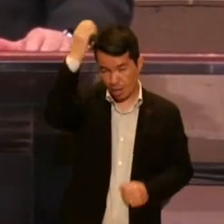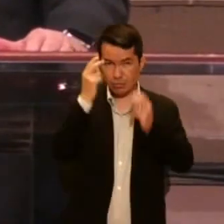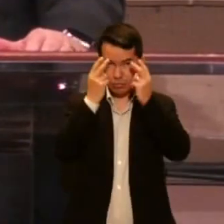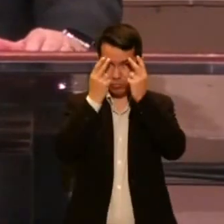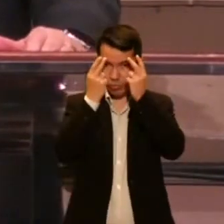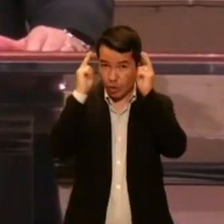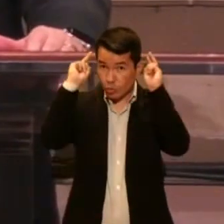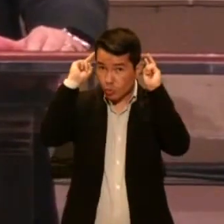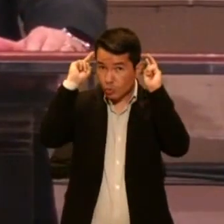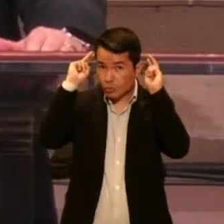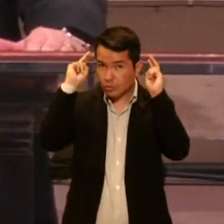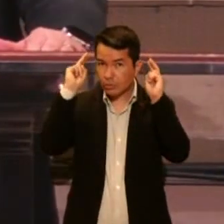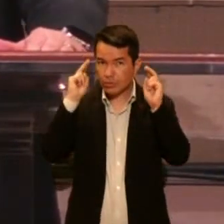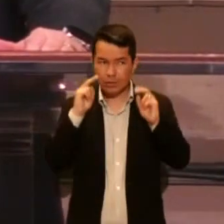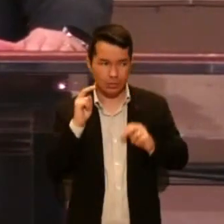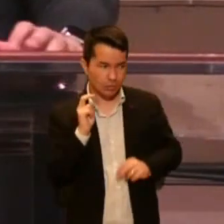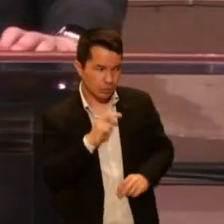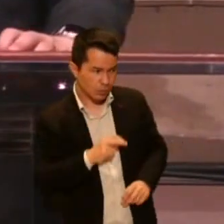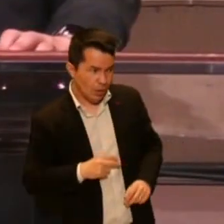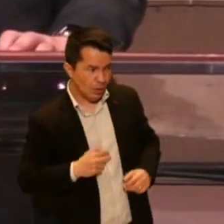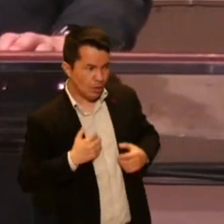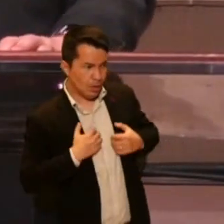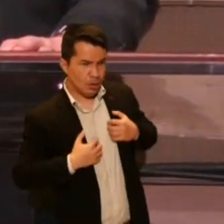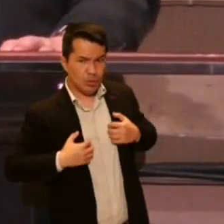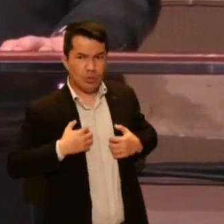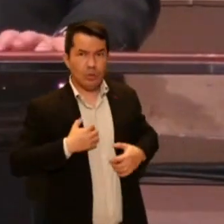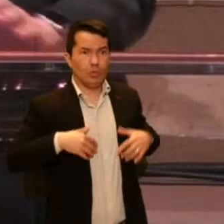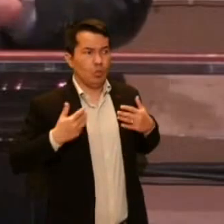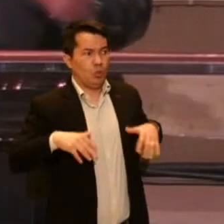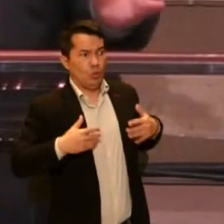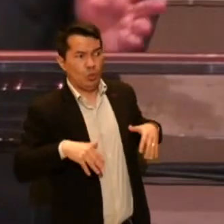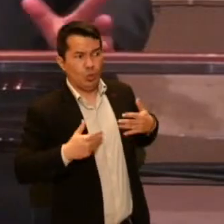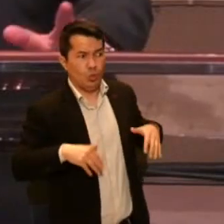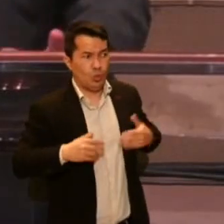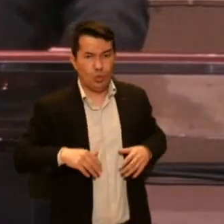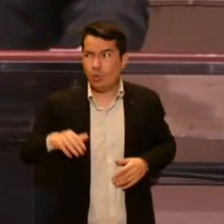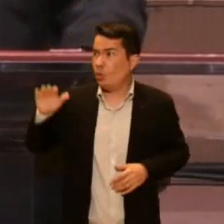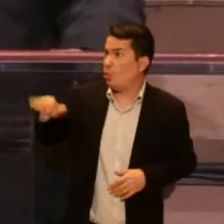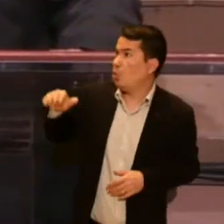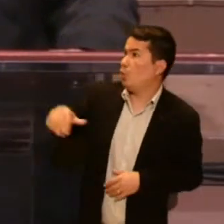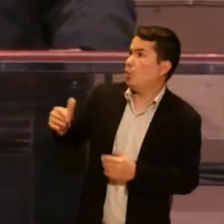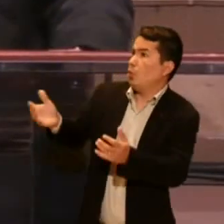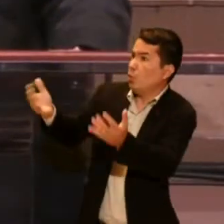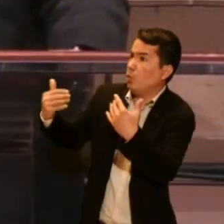ouviu isso, ficou perturbado, e com ele toda Jerusalém. E tendo reunido todos os chefes dos